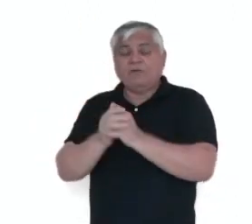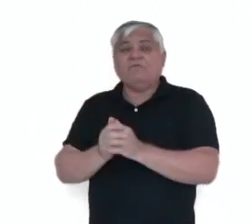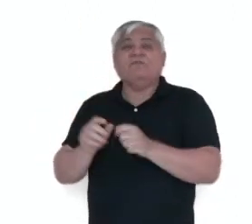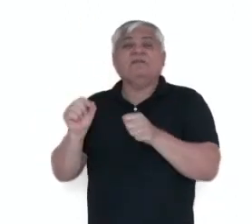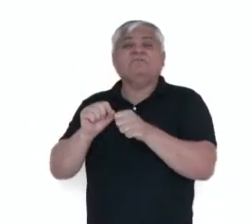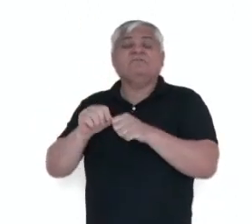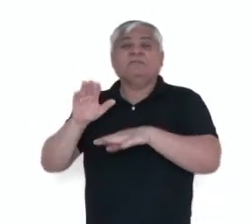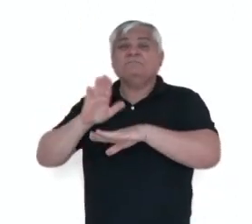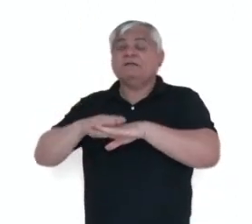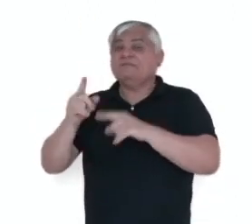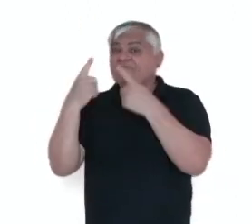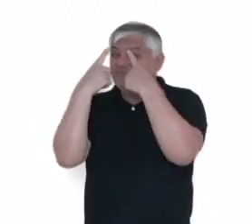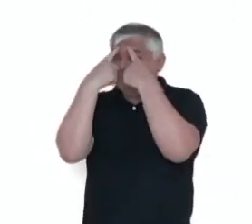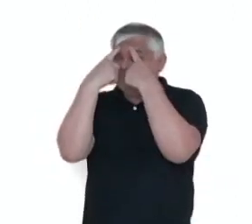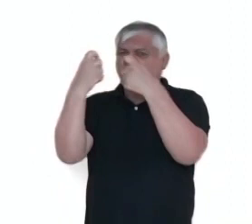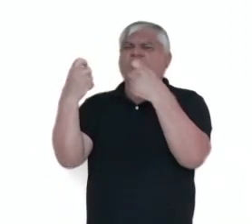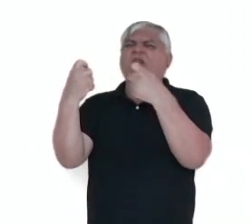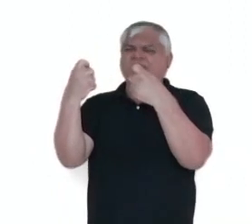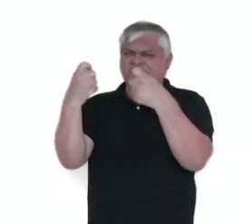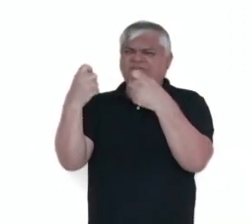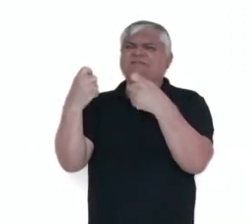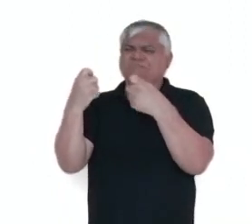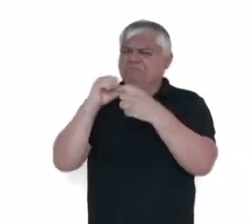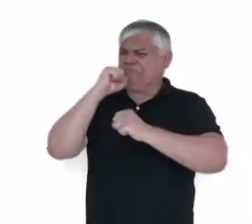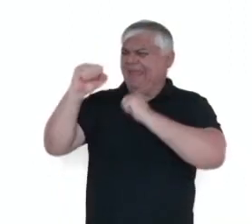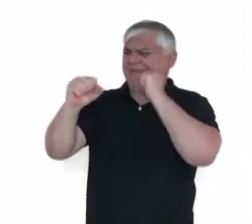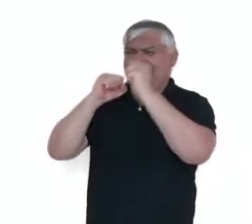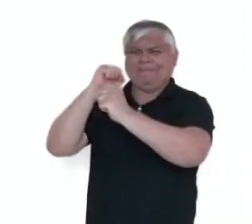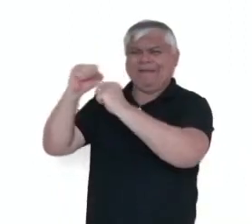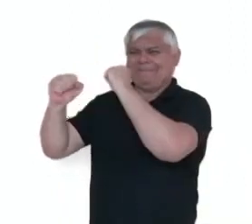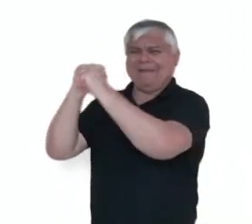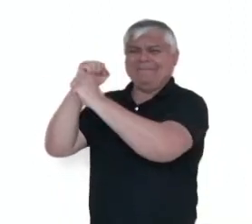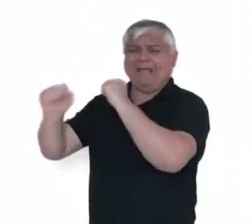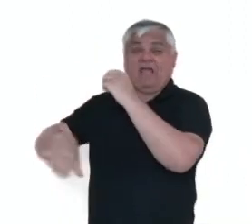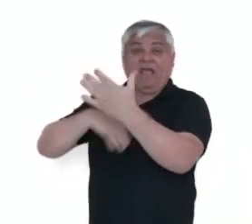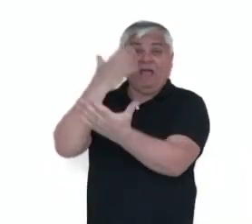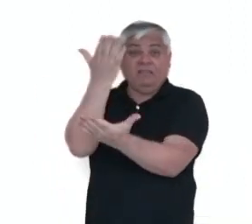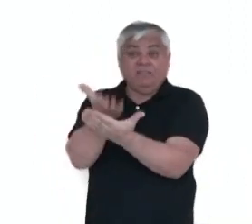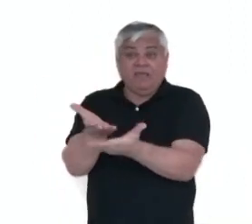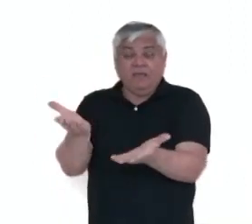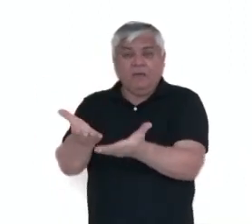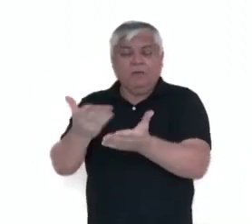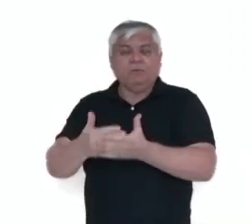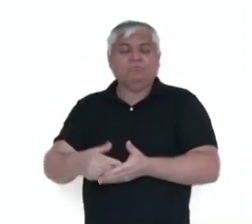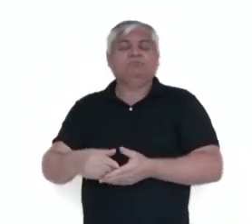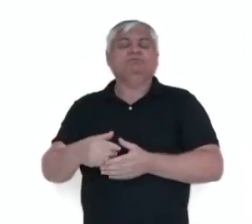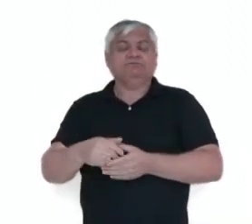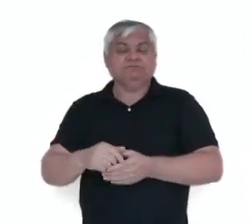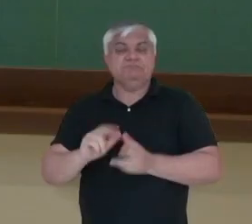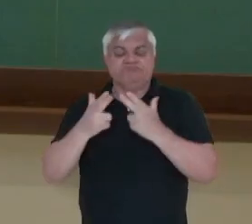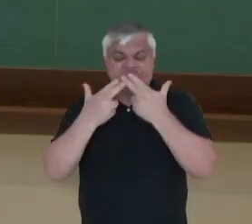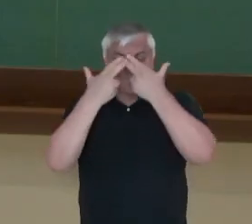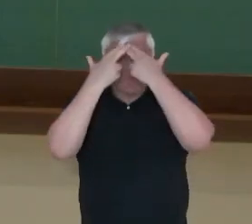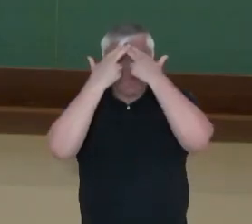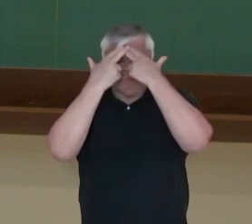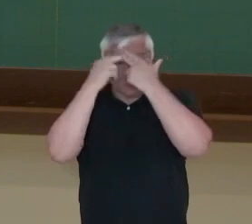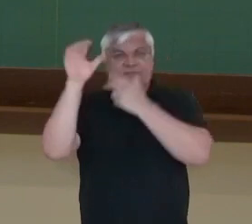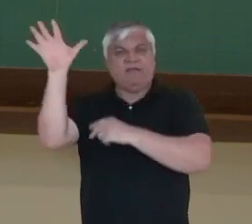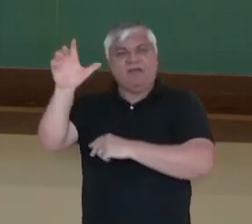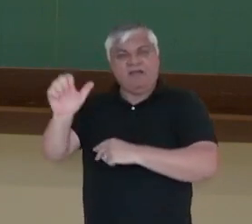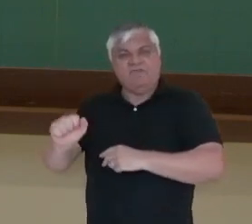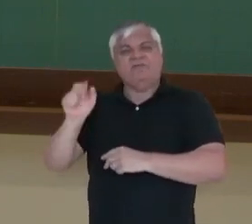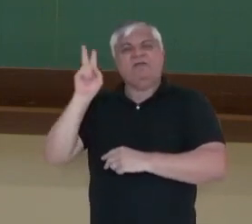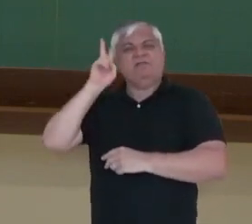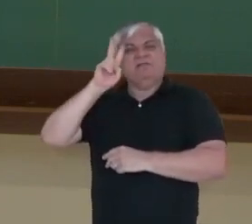mais violentas e sangrentas que até os dias de hoje reflete na sociedade africana.